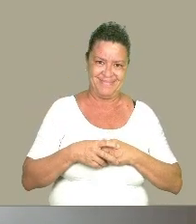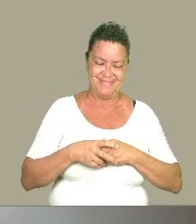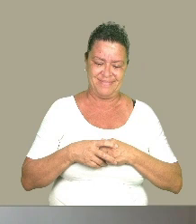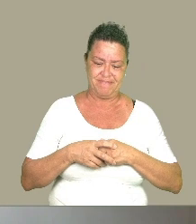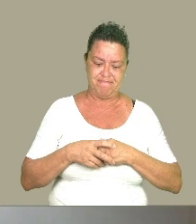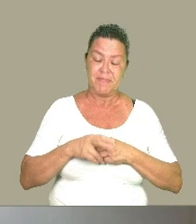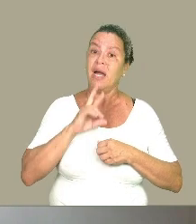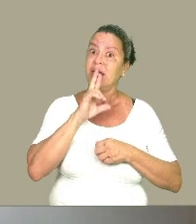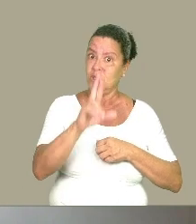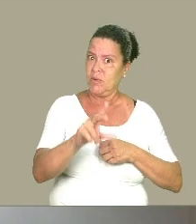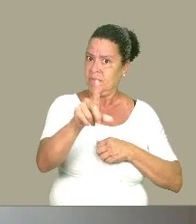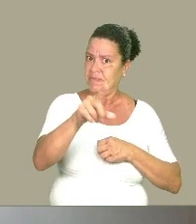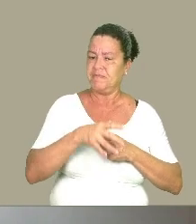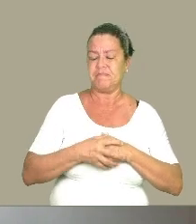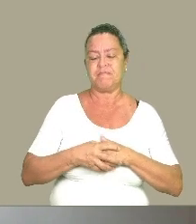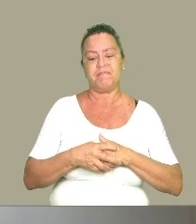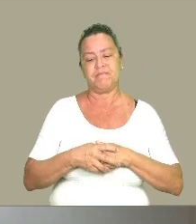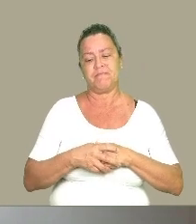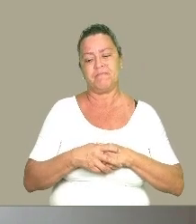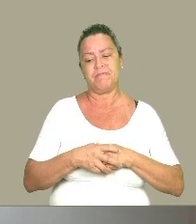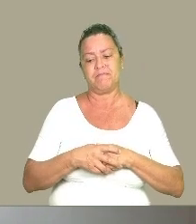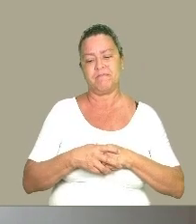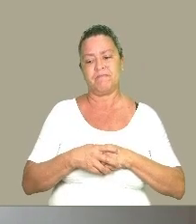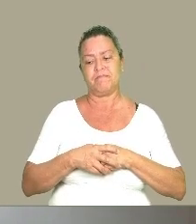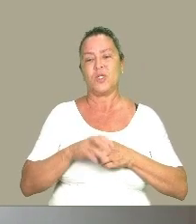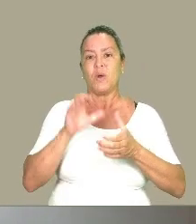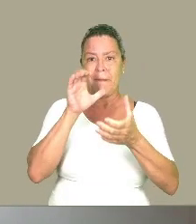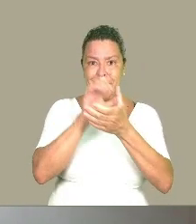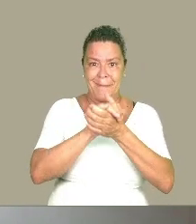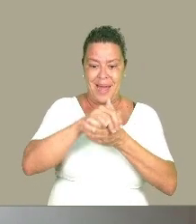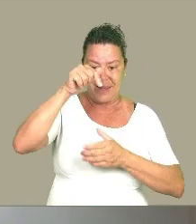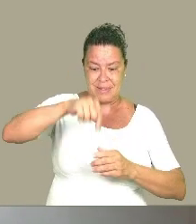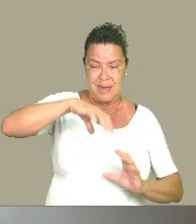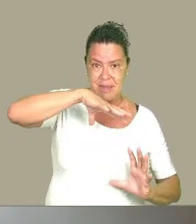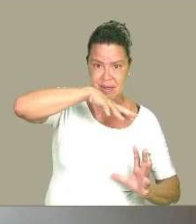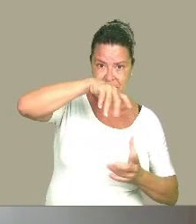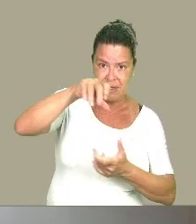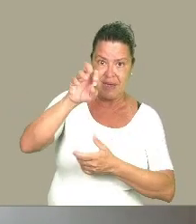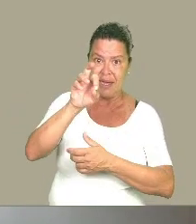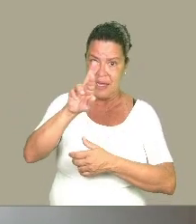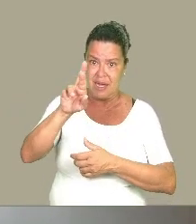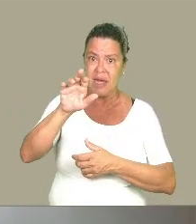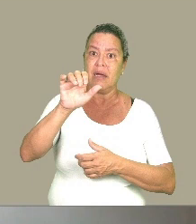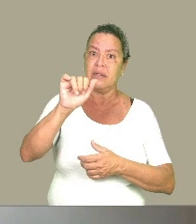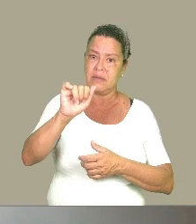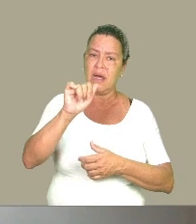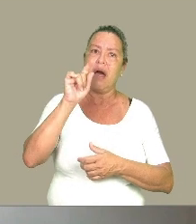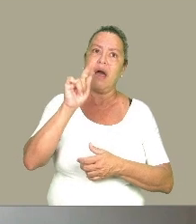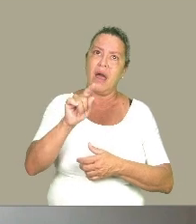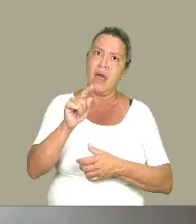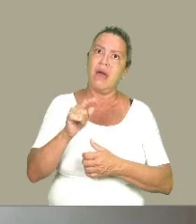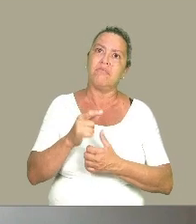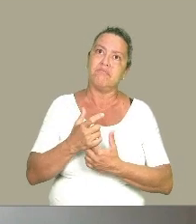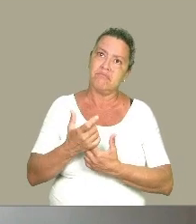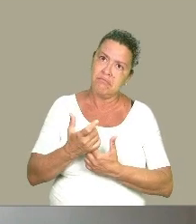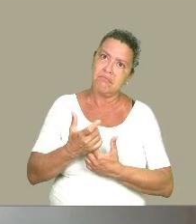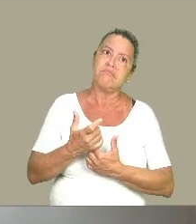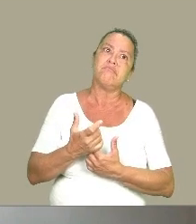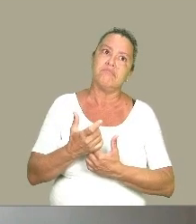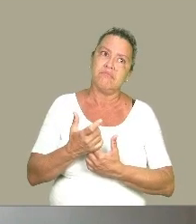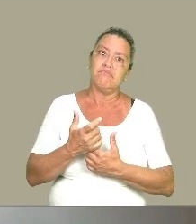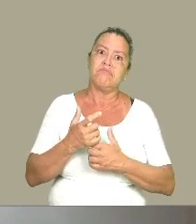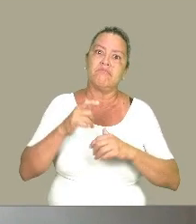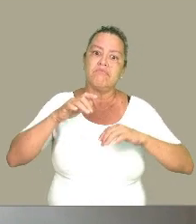A resposta é: o matrimônio na Terra é sempre resultante de